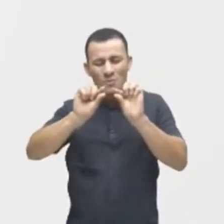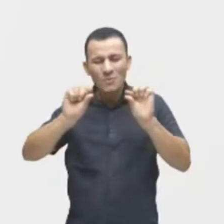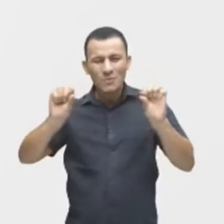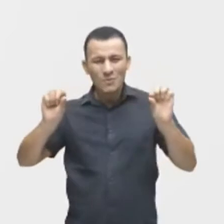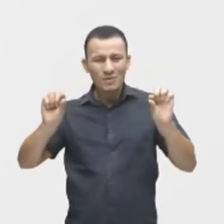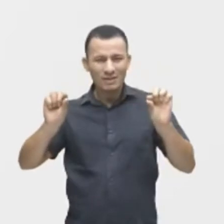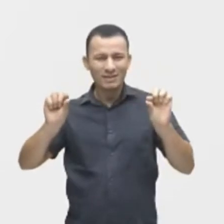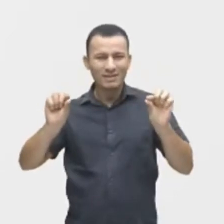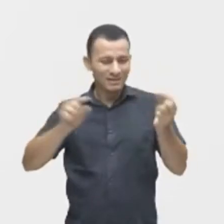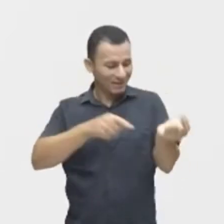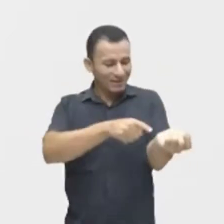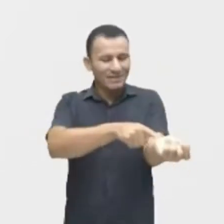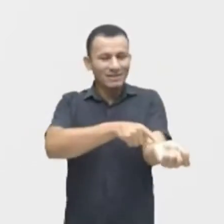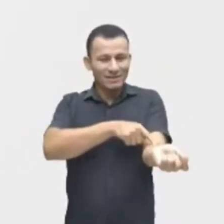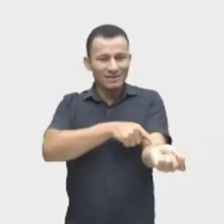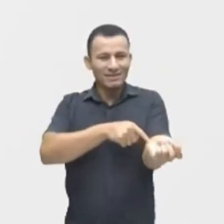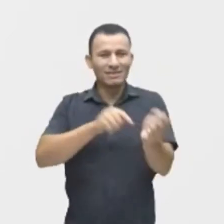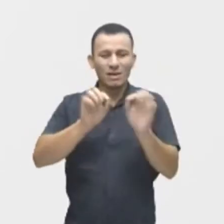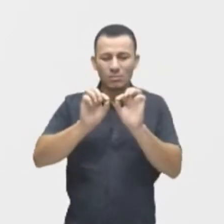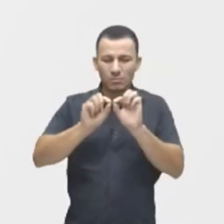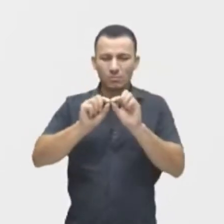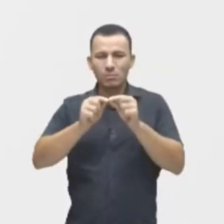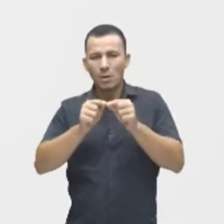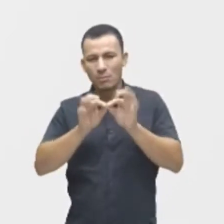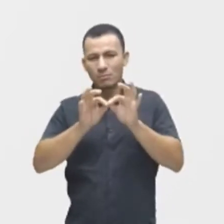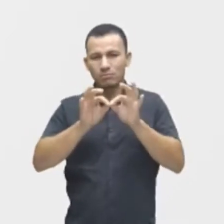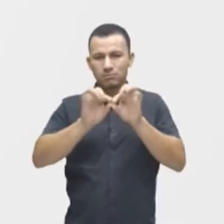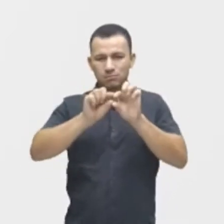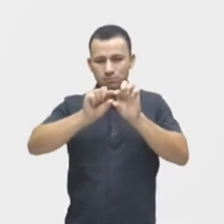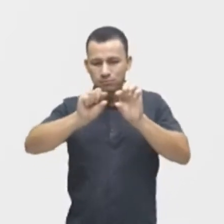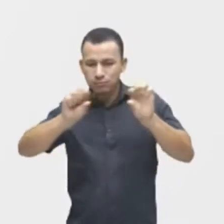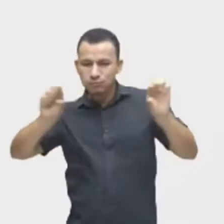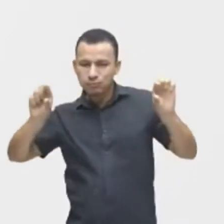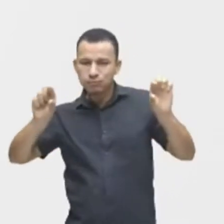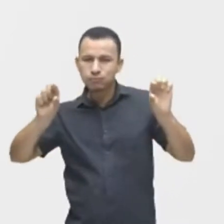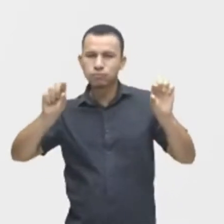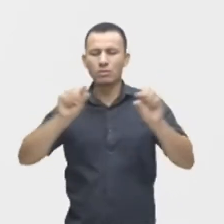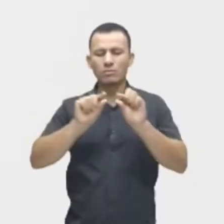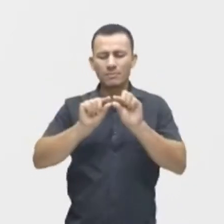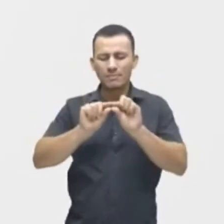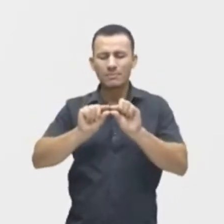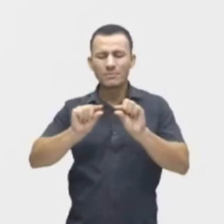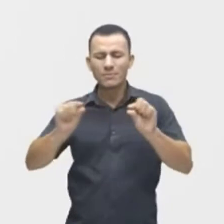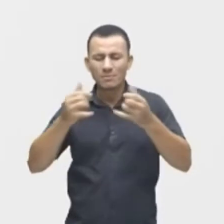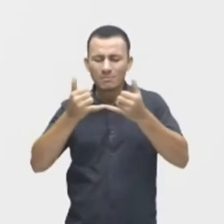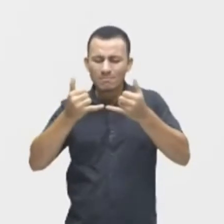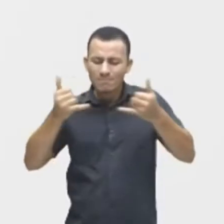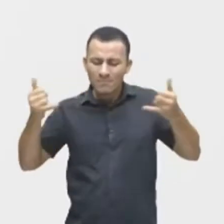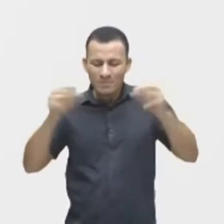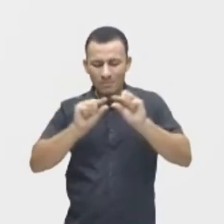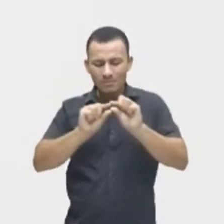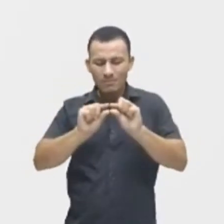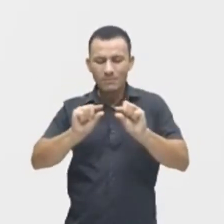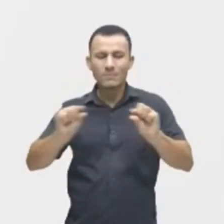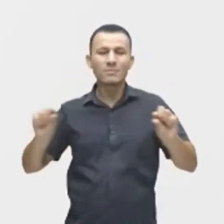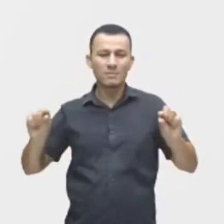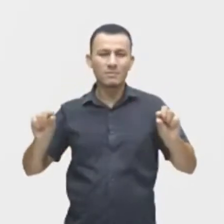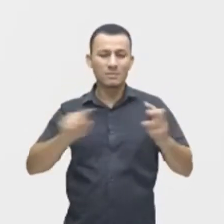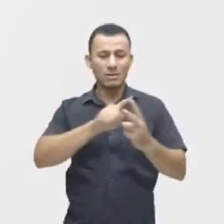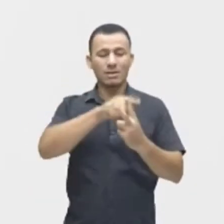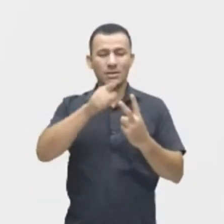É o tamanho, a grossura. Por quê? Porque elas desenvolvem funções